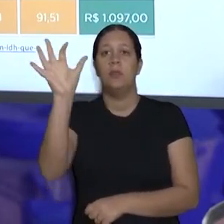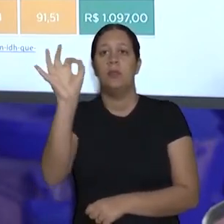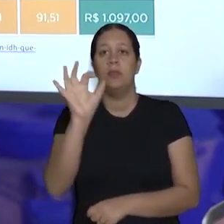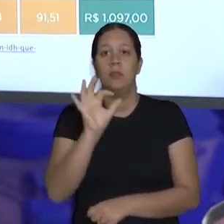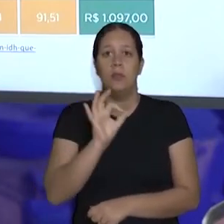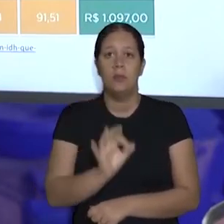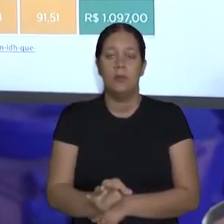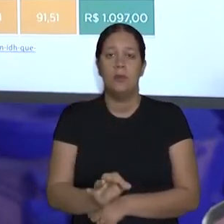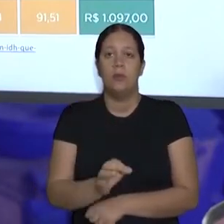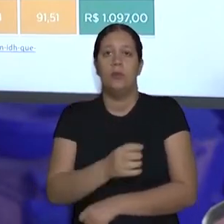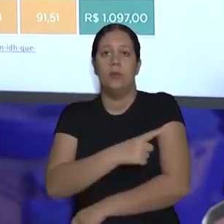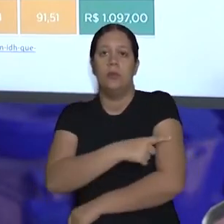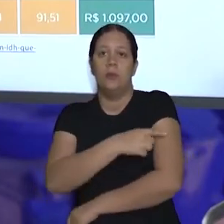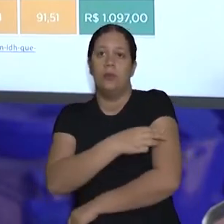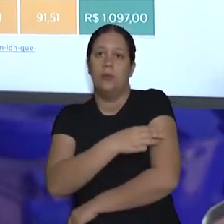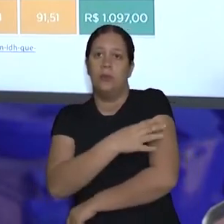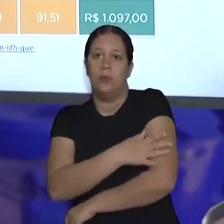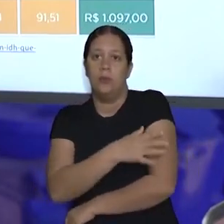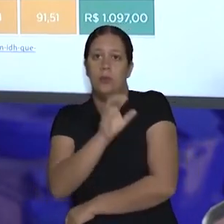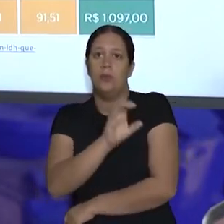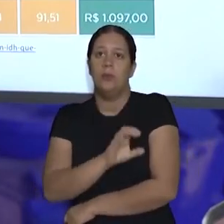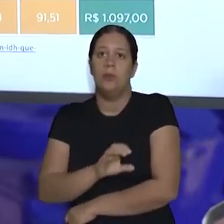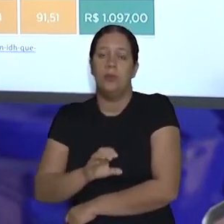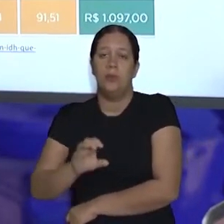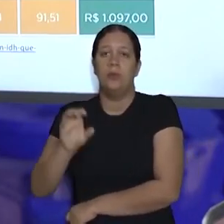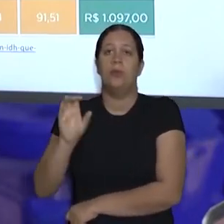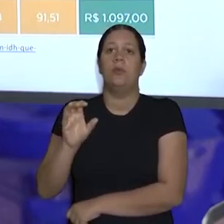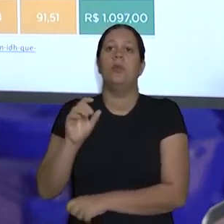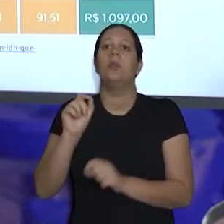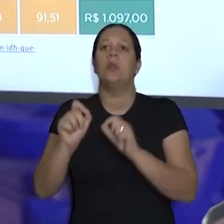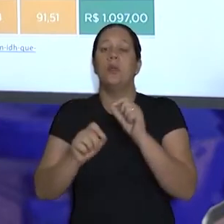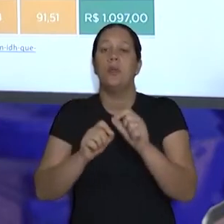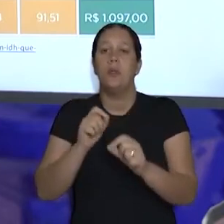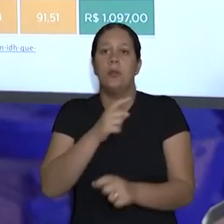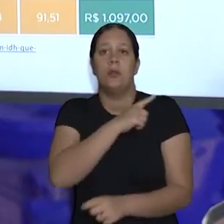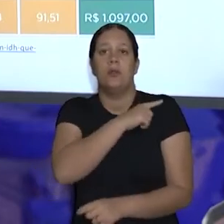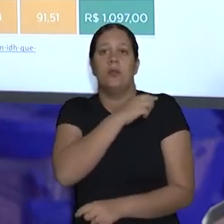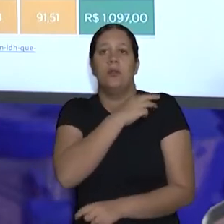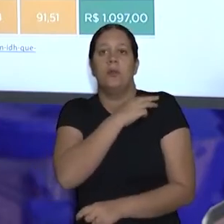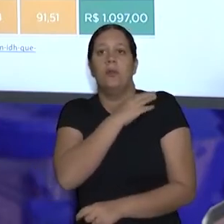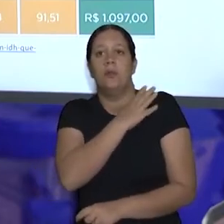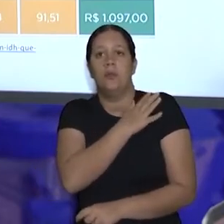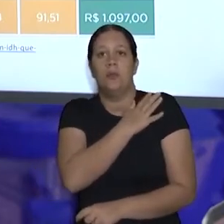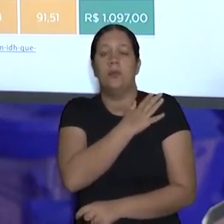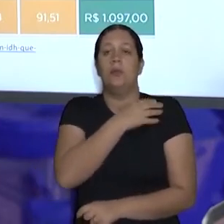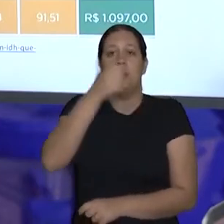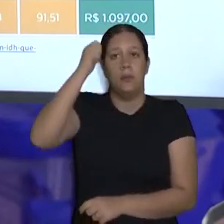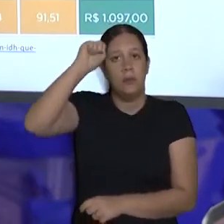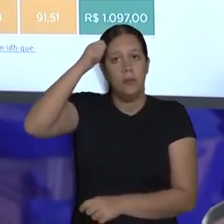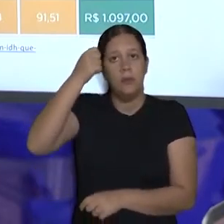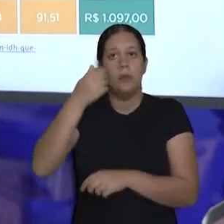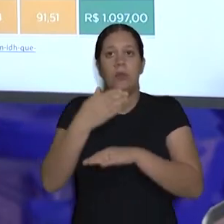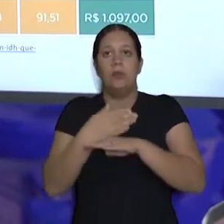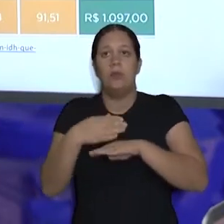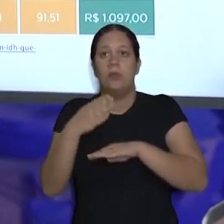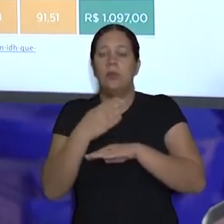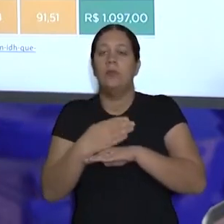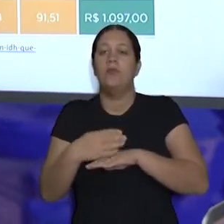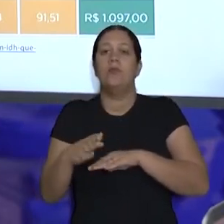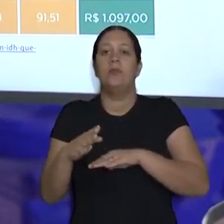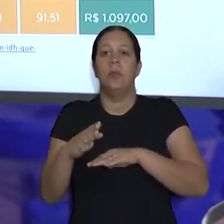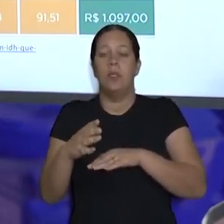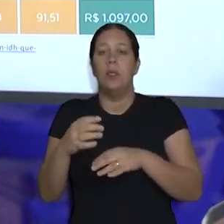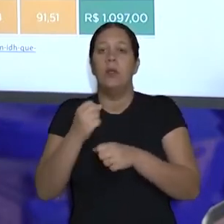de ensino fundamental completo ou que já está no ensino médio, dividido por negros e brancos, onde nós temos essas